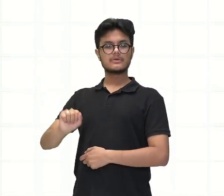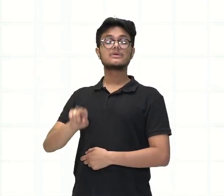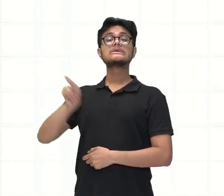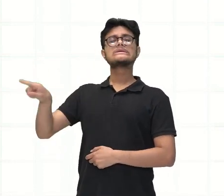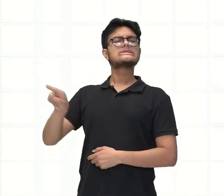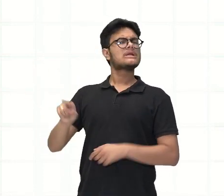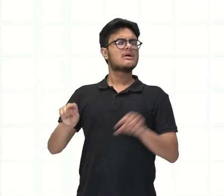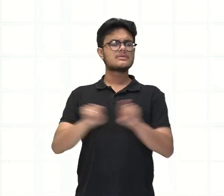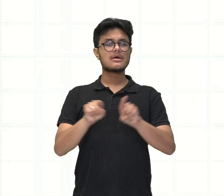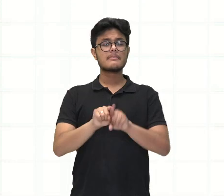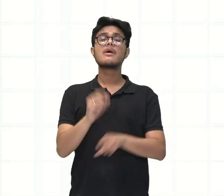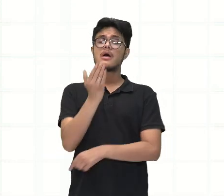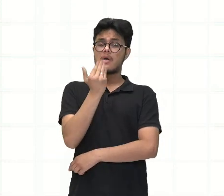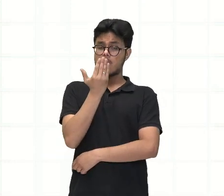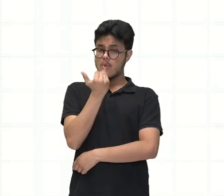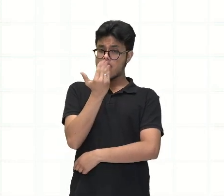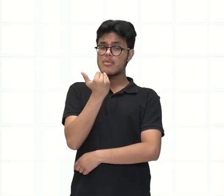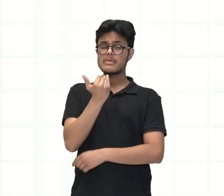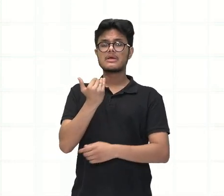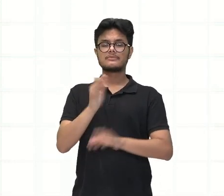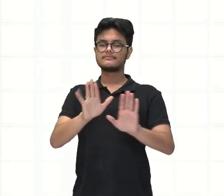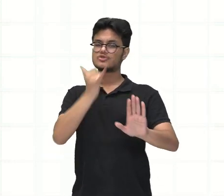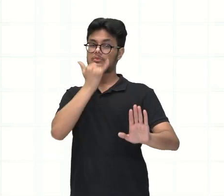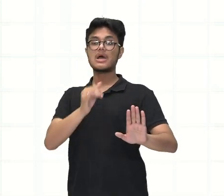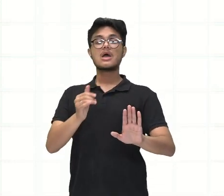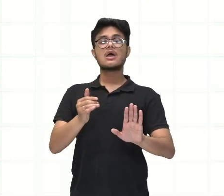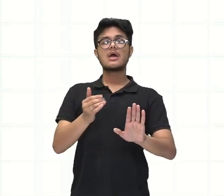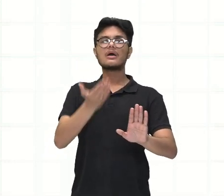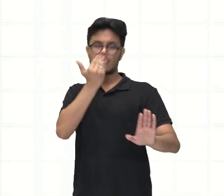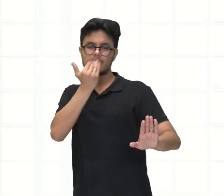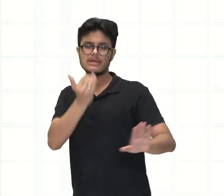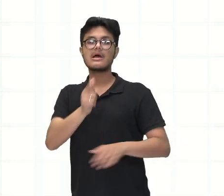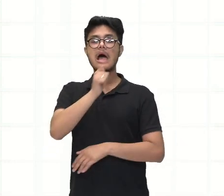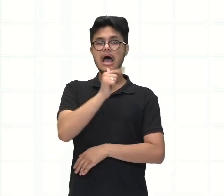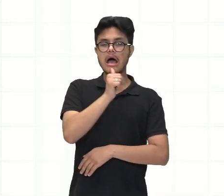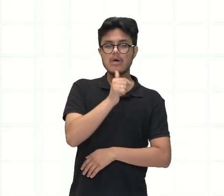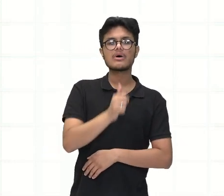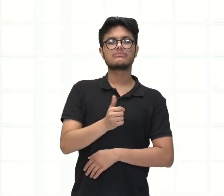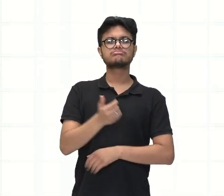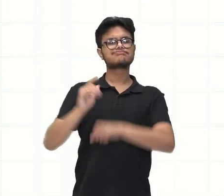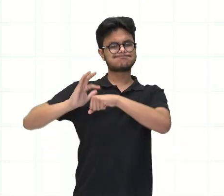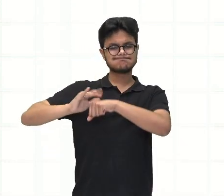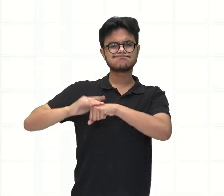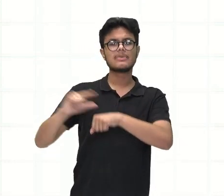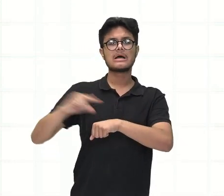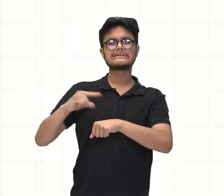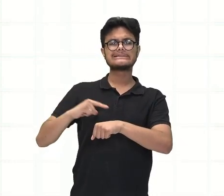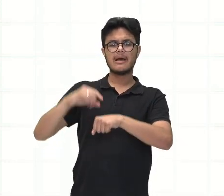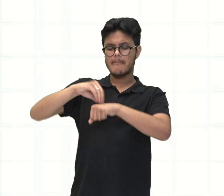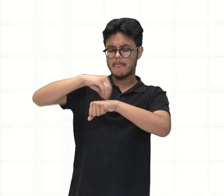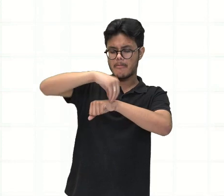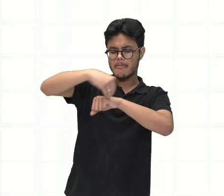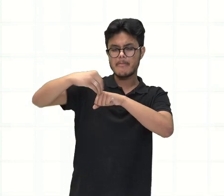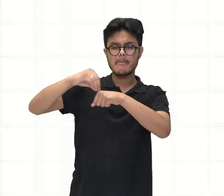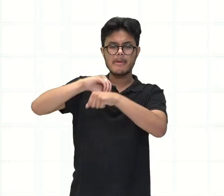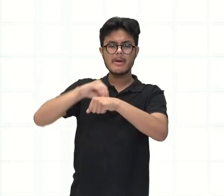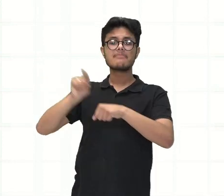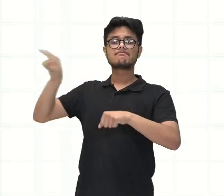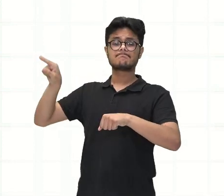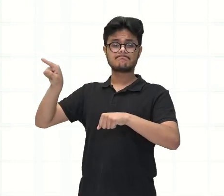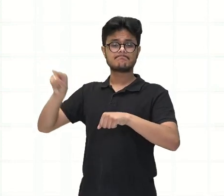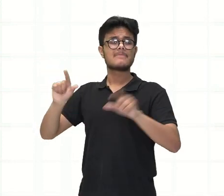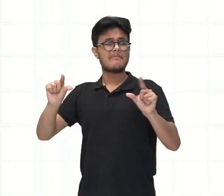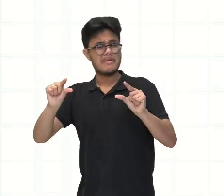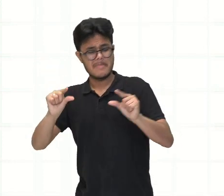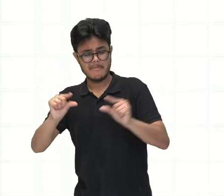pela ingestão de água ou alimentos contaminados com cistos, né, desses parasitas,